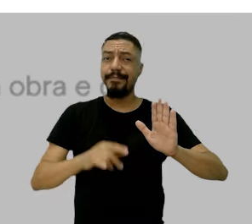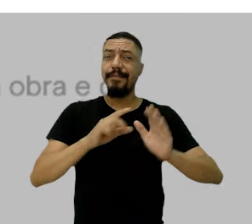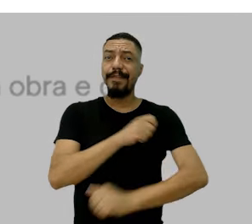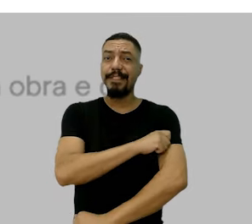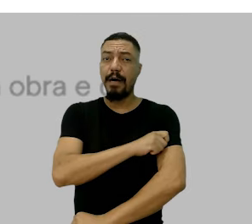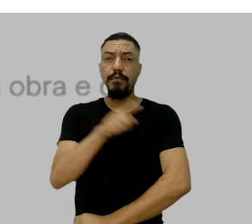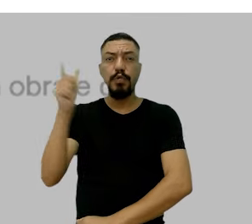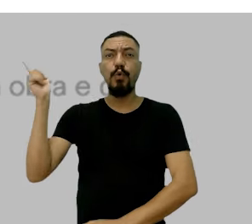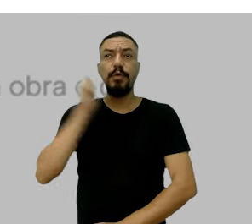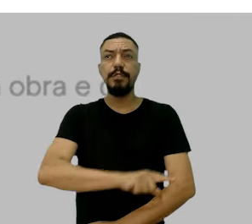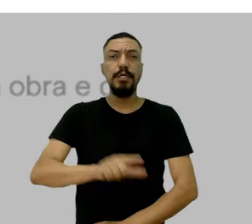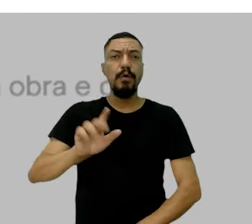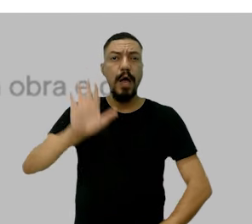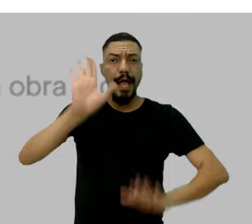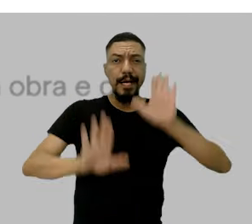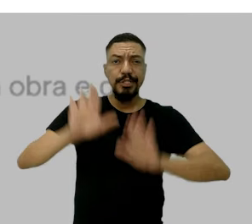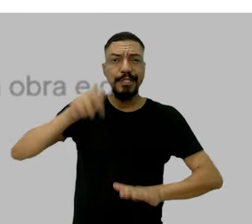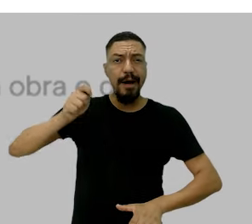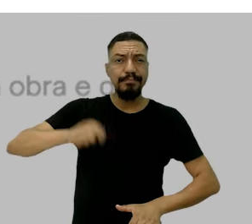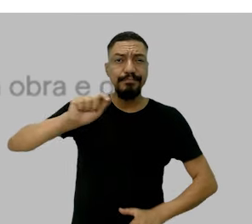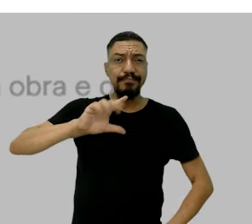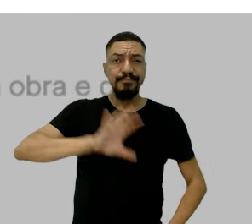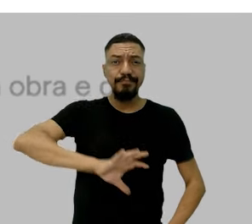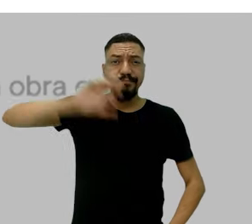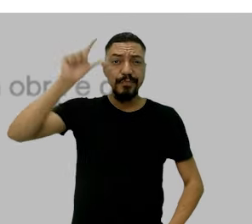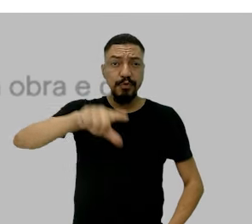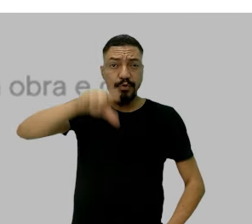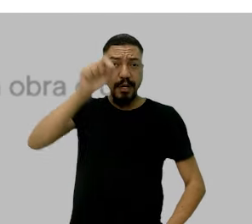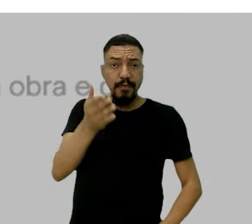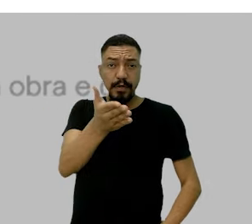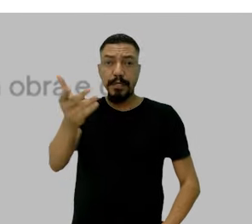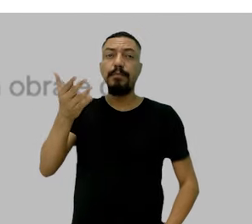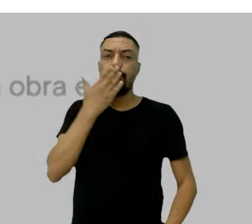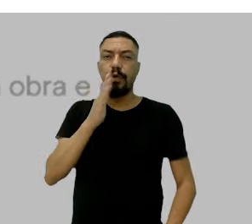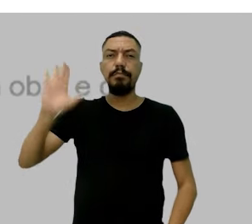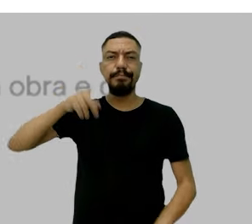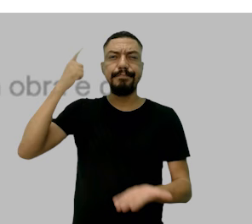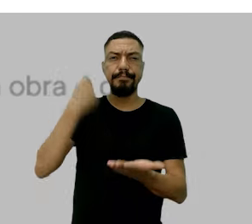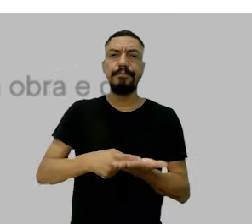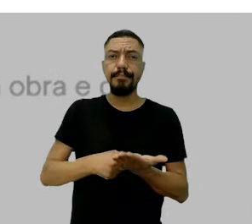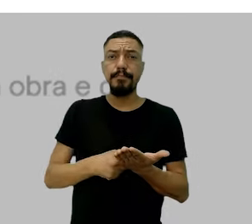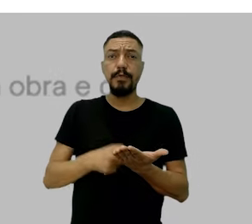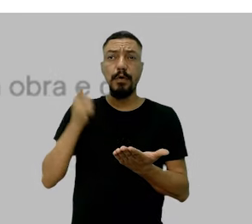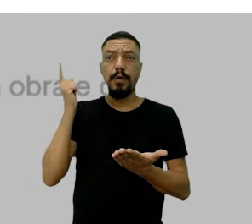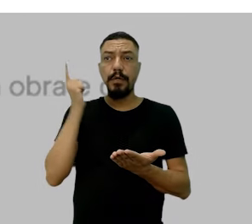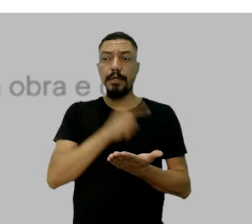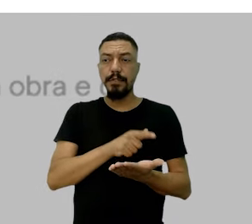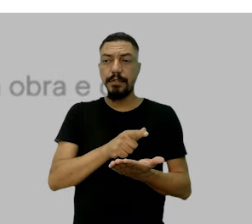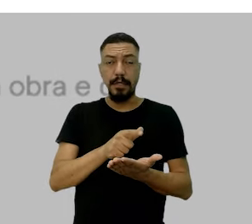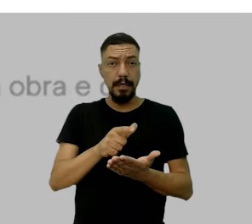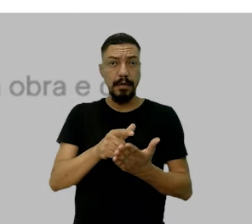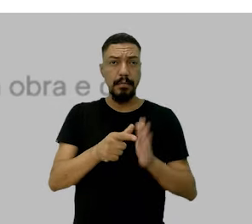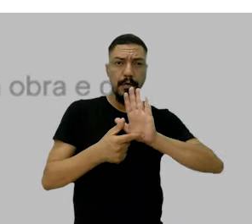foram vencedoras e vencedores de um edital, o que é ótimo, e a gente tem que ter um compromisso, inclusive, com as